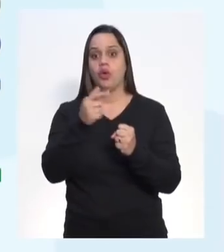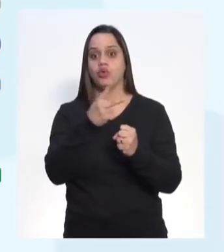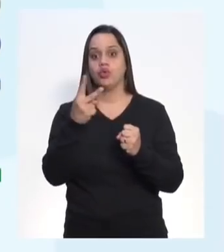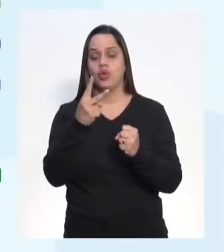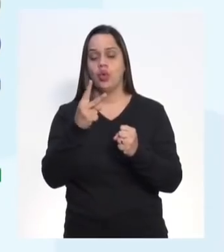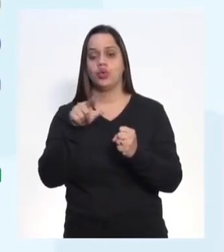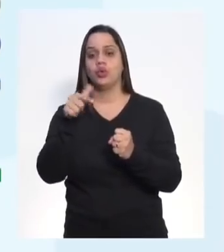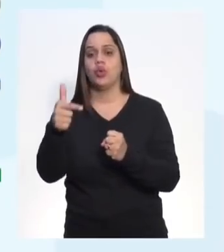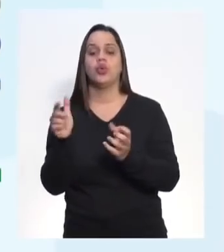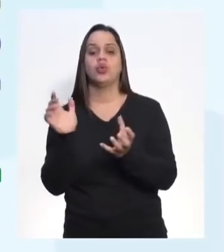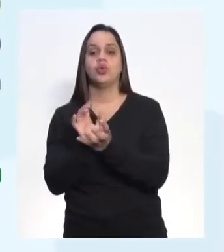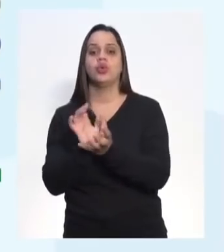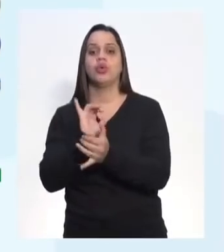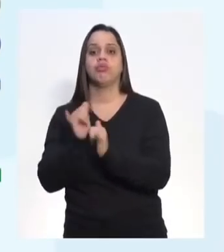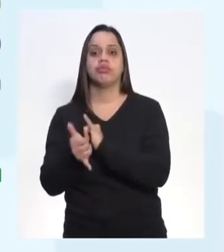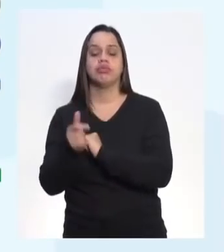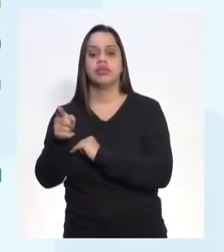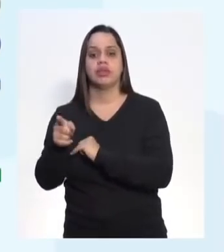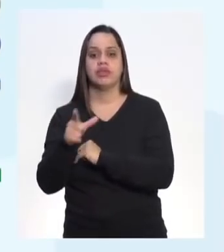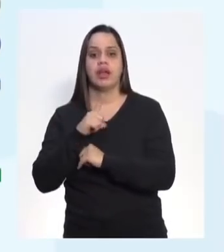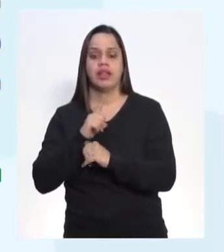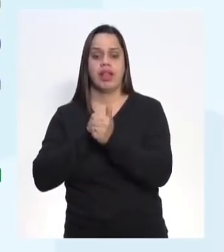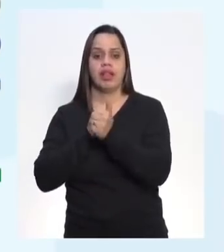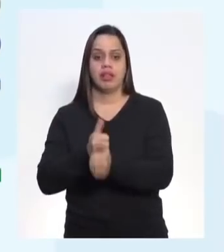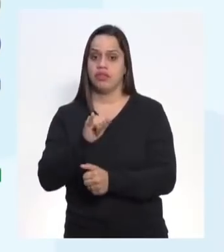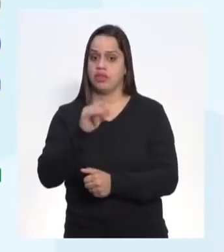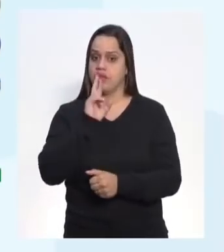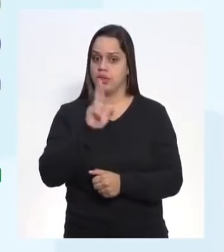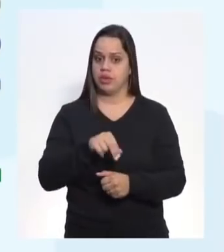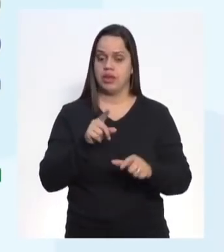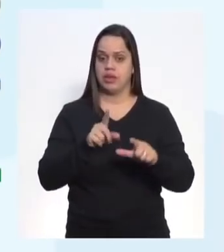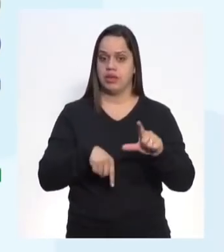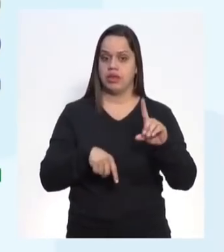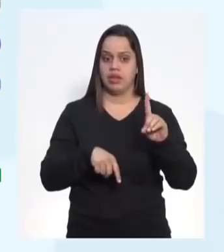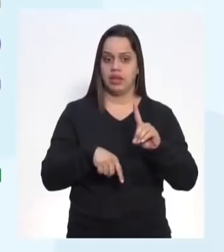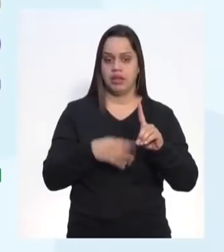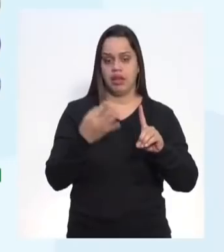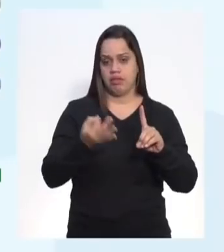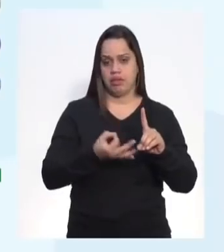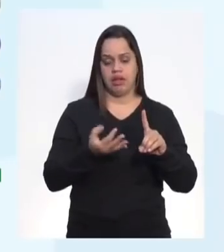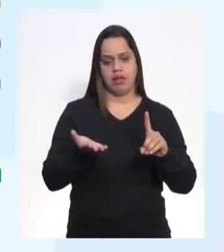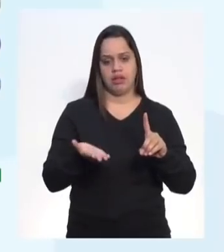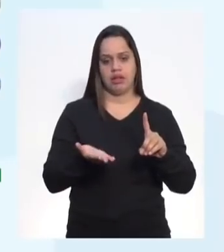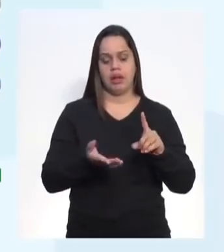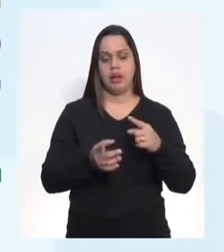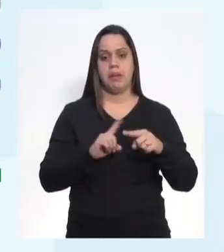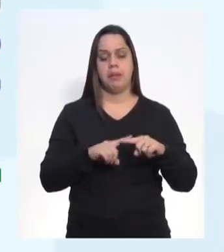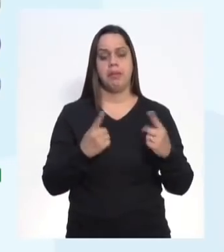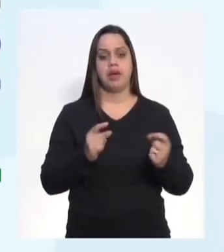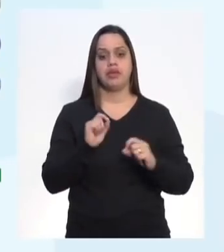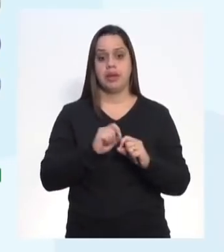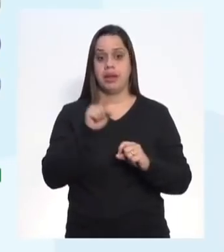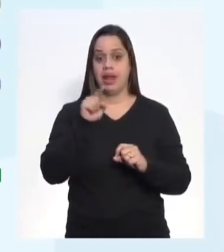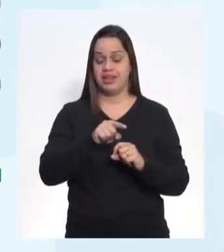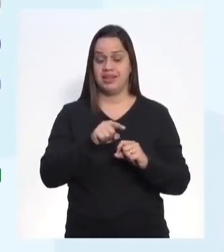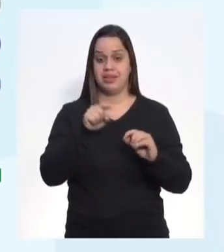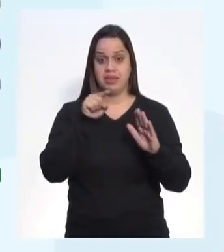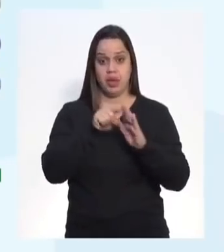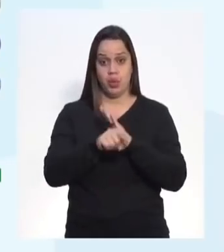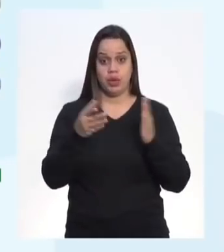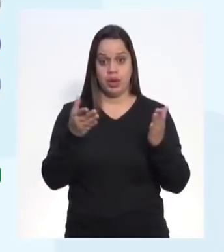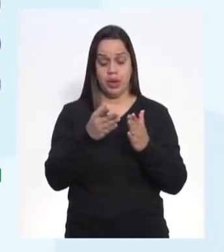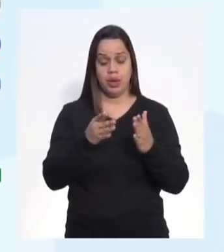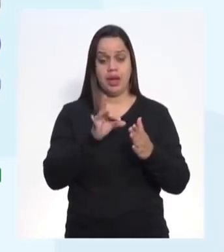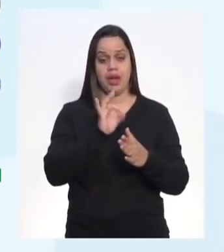caso, consecutivos, se você respondesse a alternativa D, estaria certa, né? Só que para essa questão de 4 em